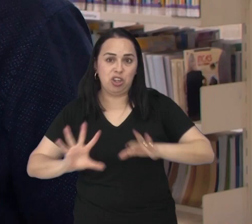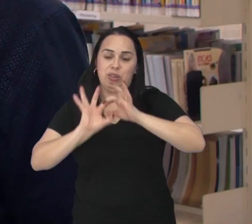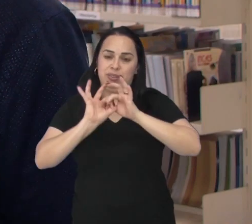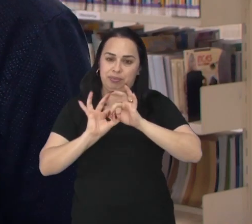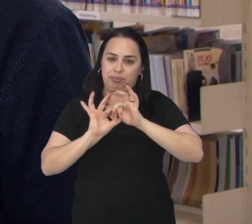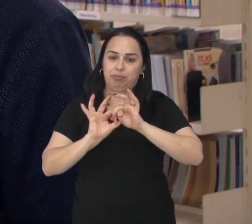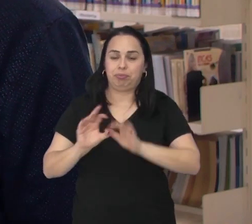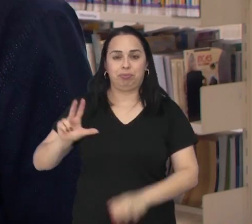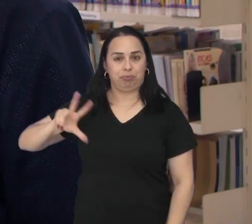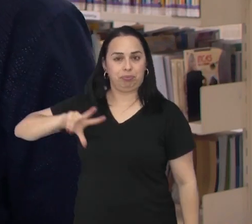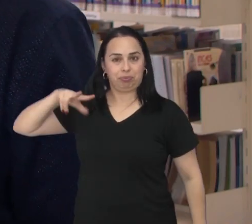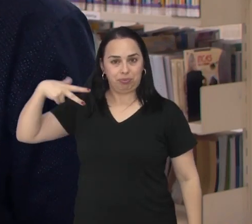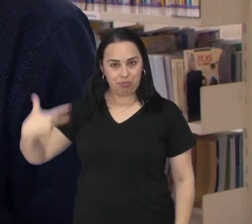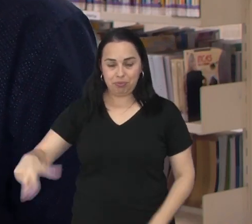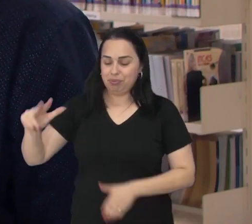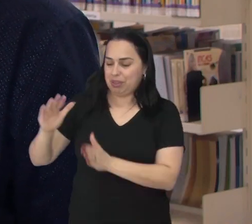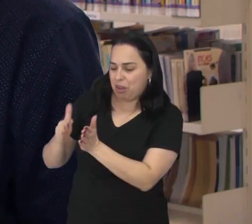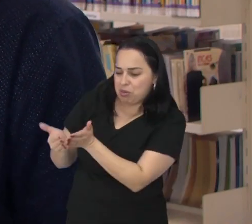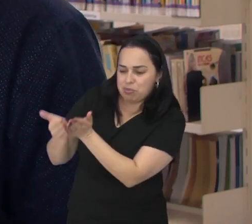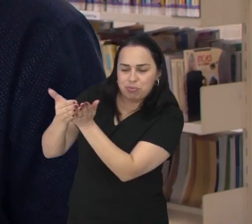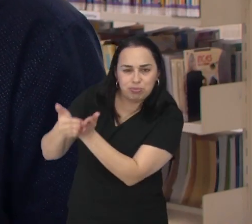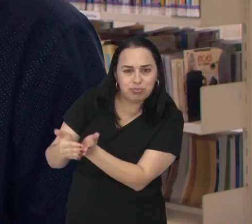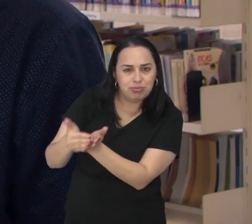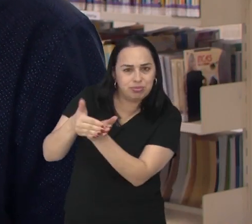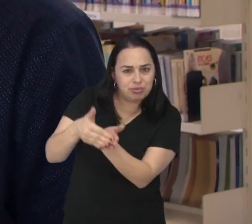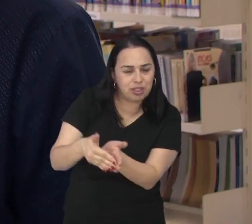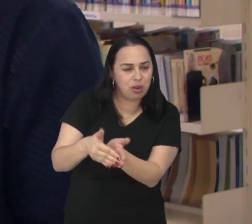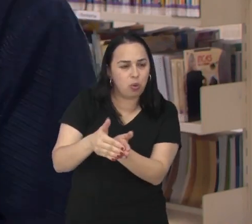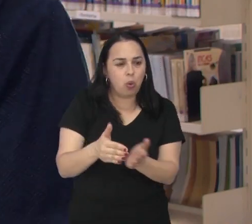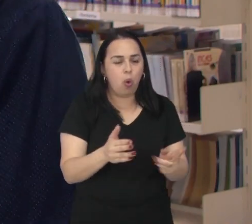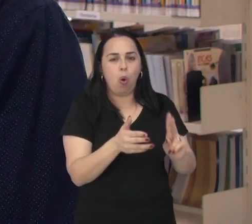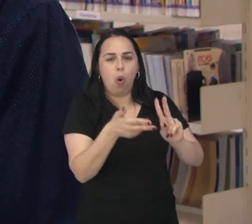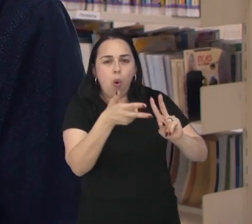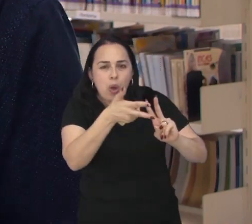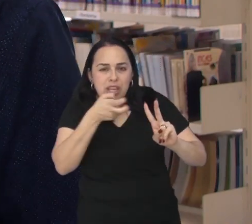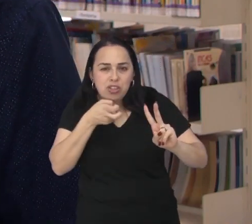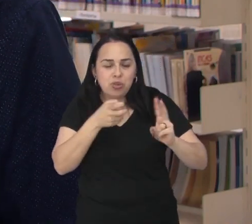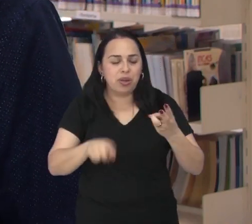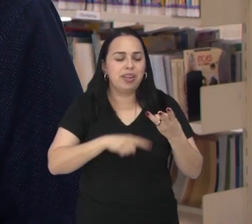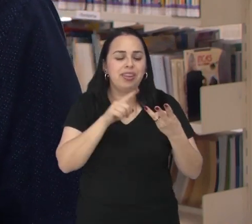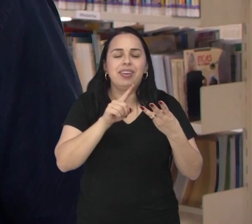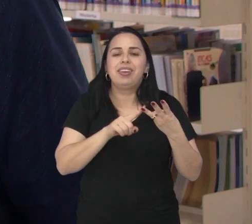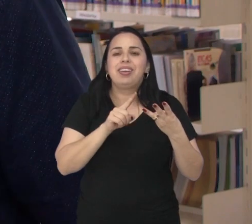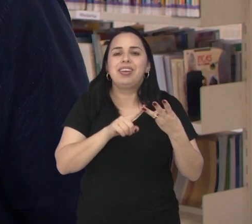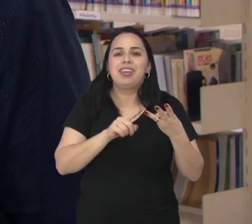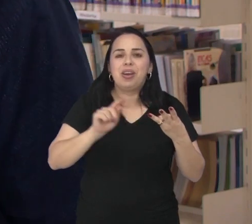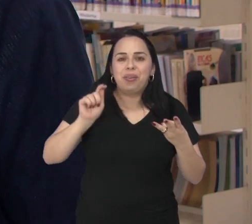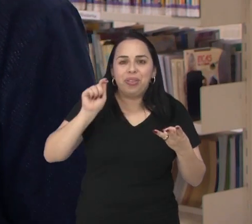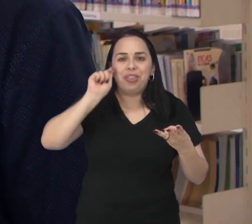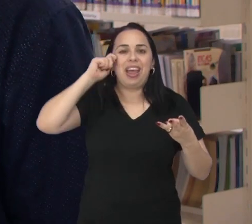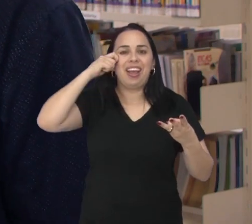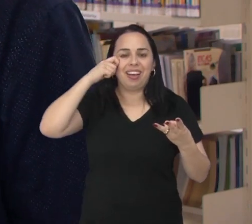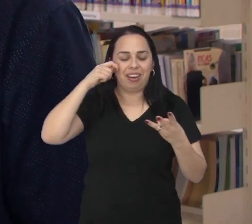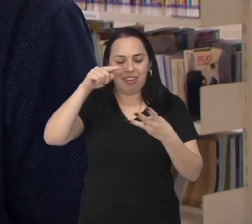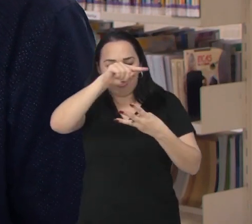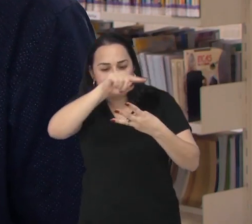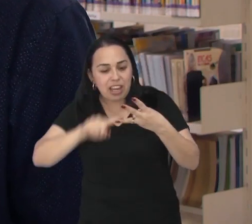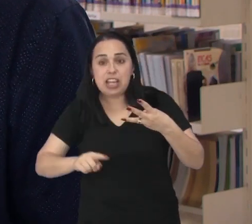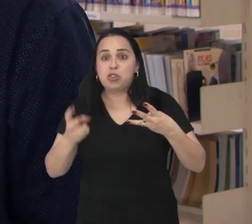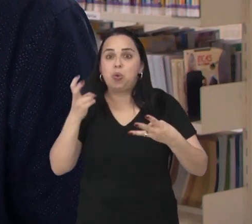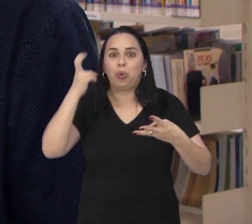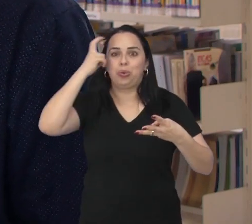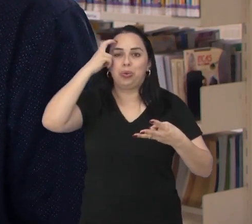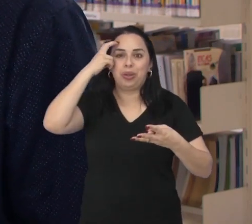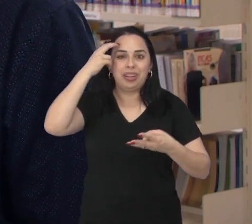diferentes. O português que chegou, o colonizador, com o índio e com o negro. Da fusão dessas